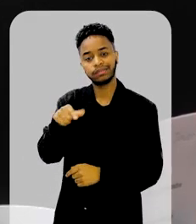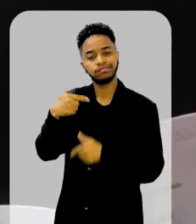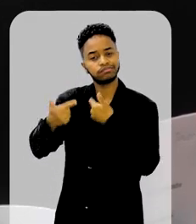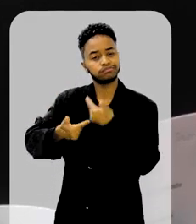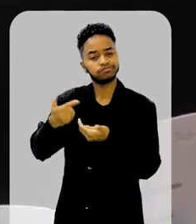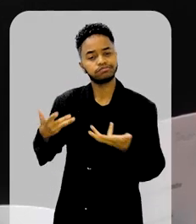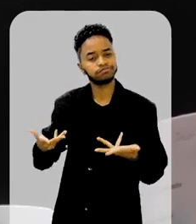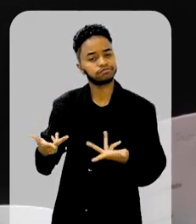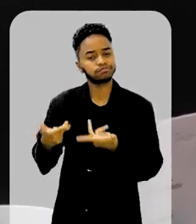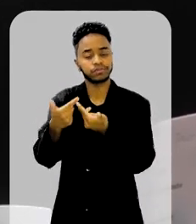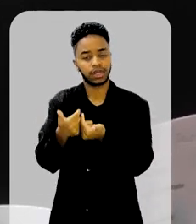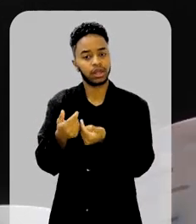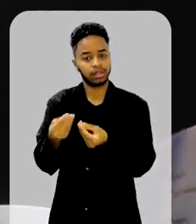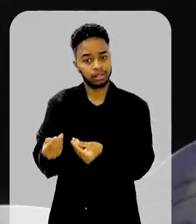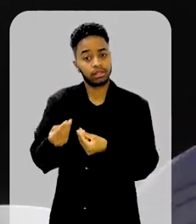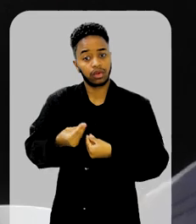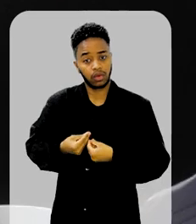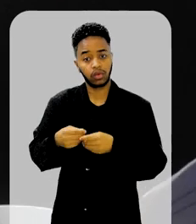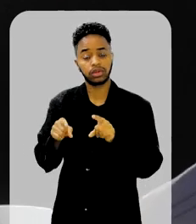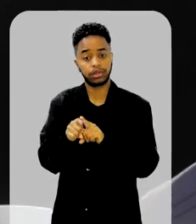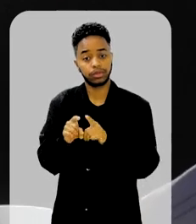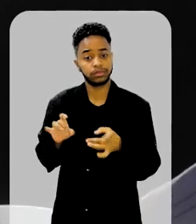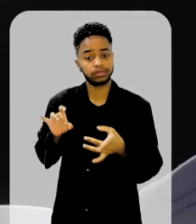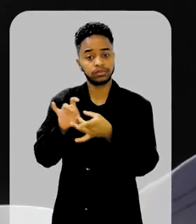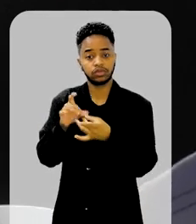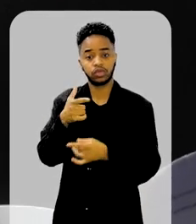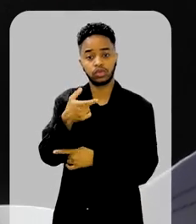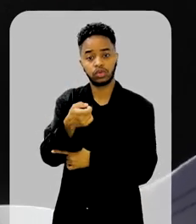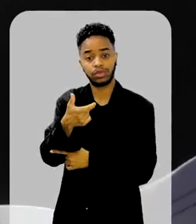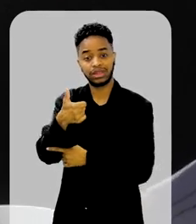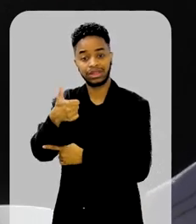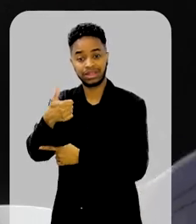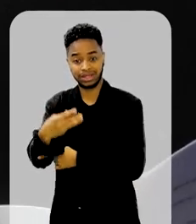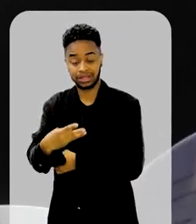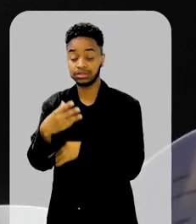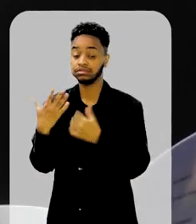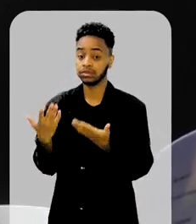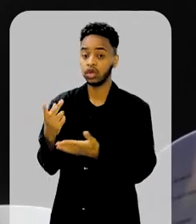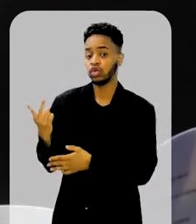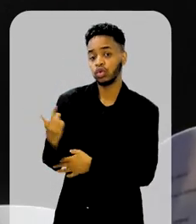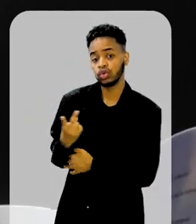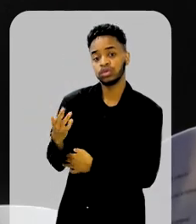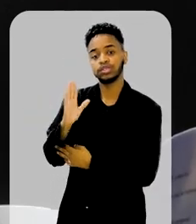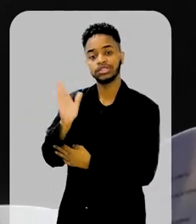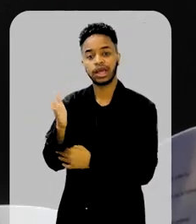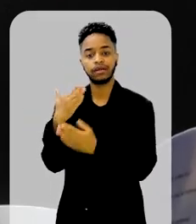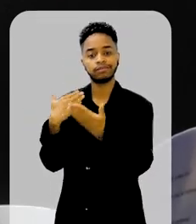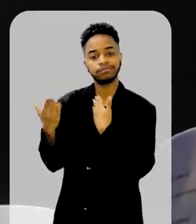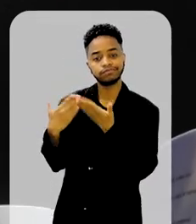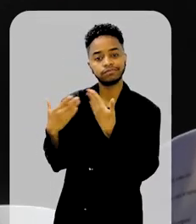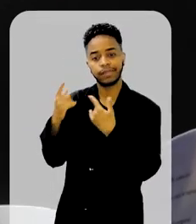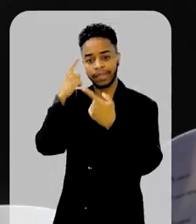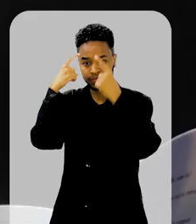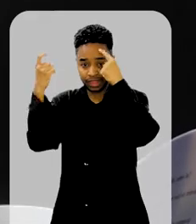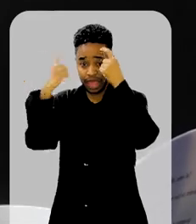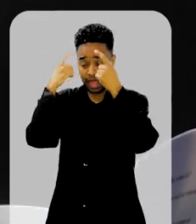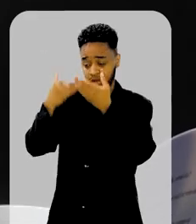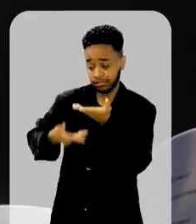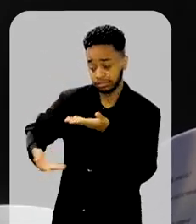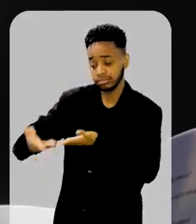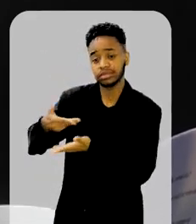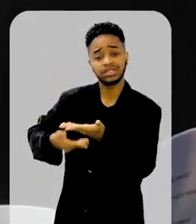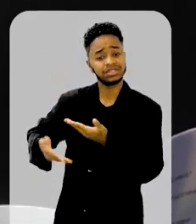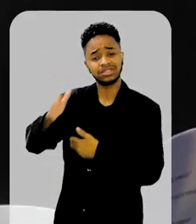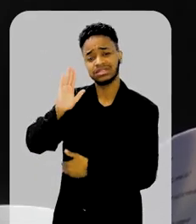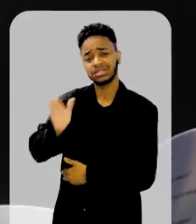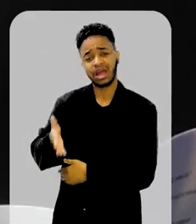prestou um trabalho muito valioso para nós junto de 2013 então a gente já tinha essa troca de ideias e bolas